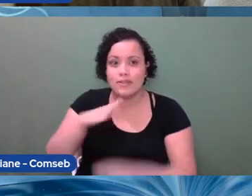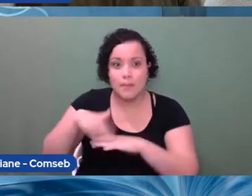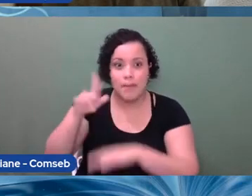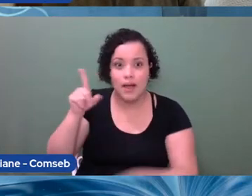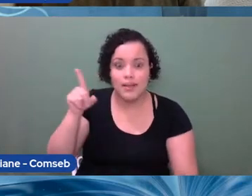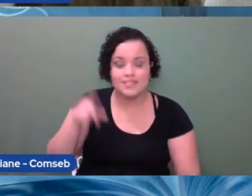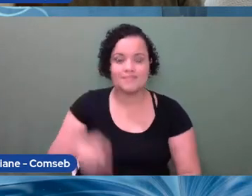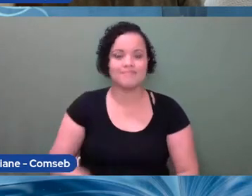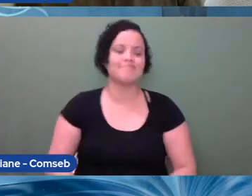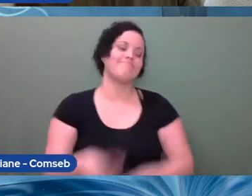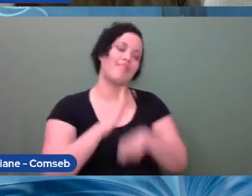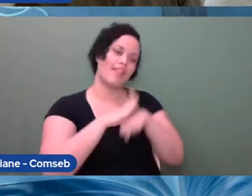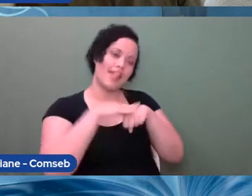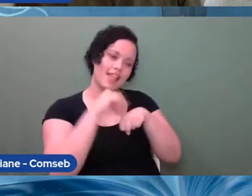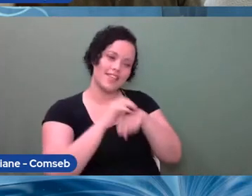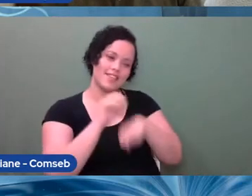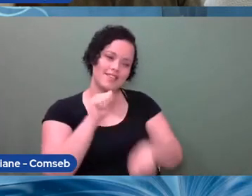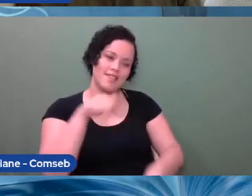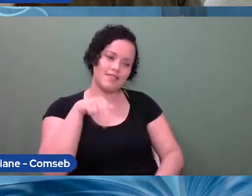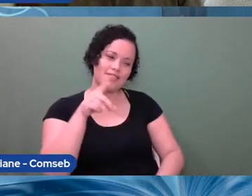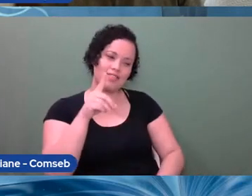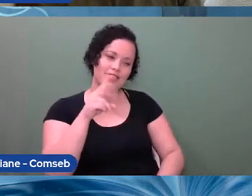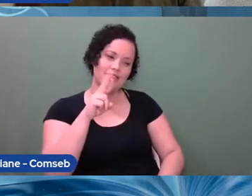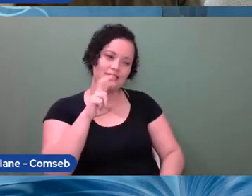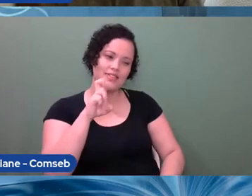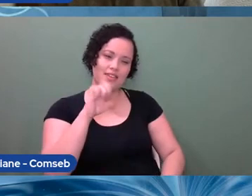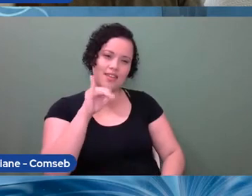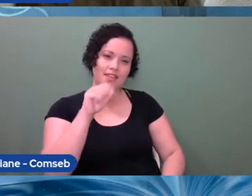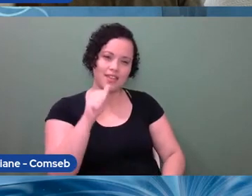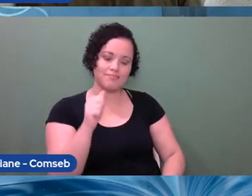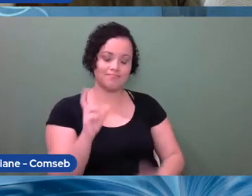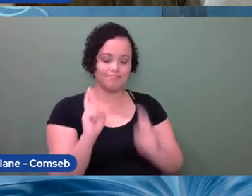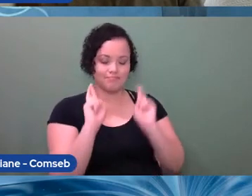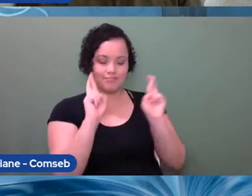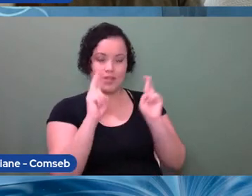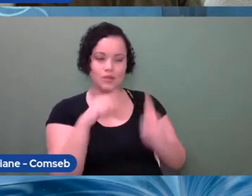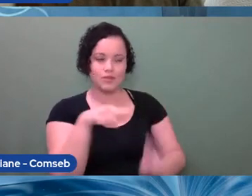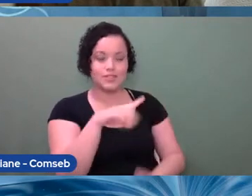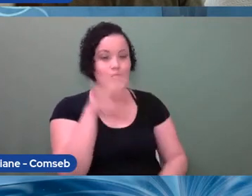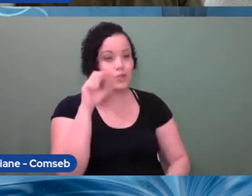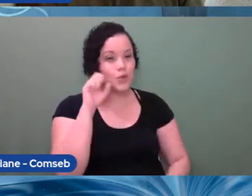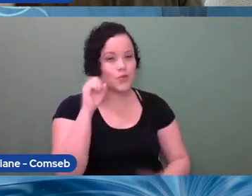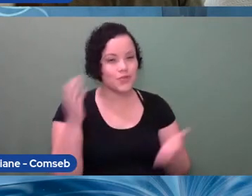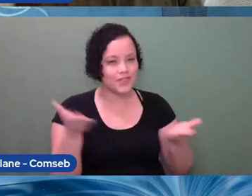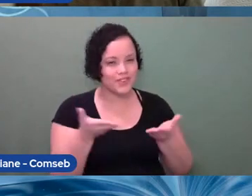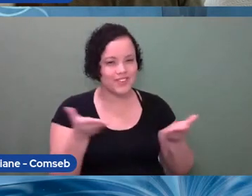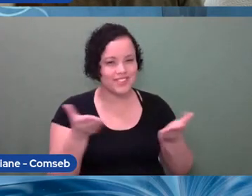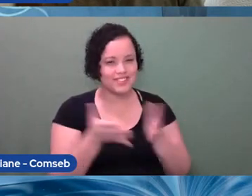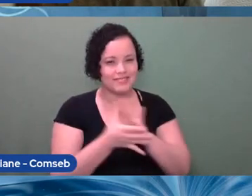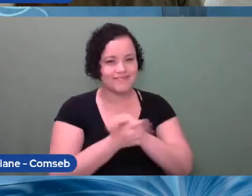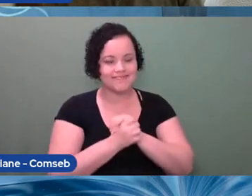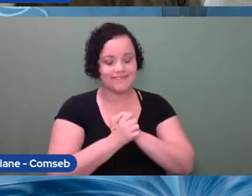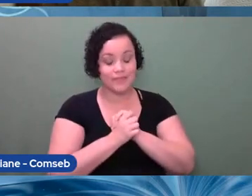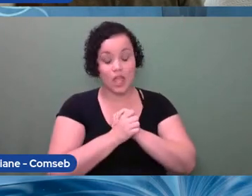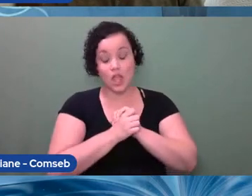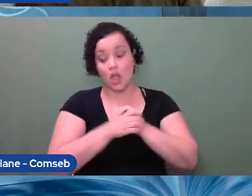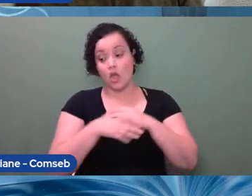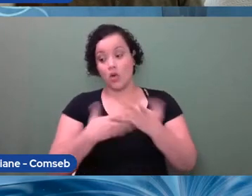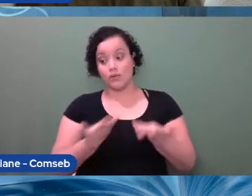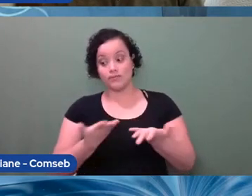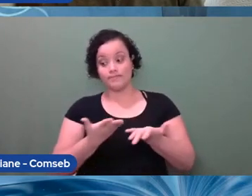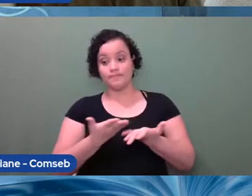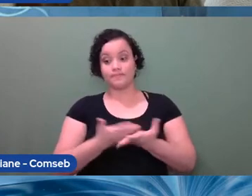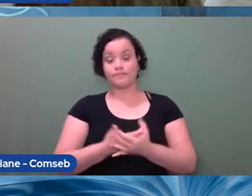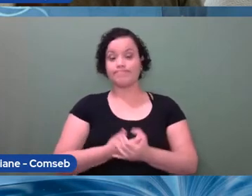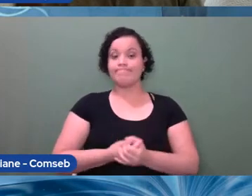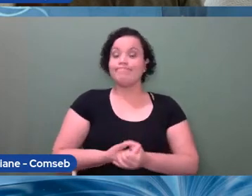Caríssima Andréia, espero que você esteja nos ouvindo. Olha, não